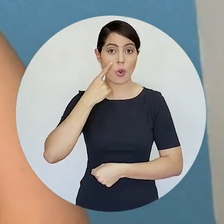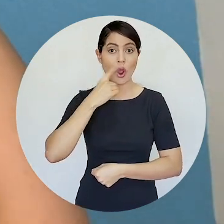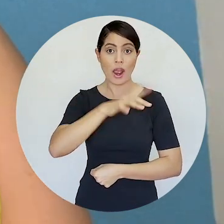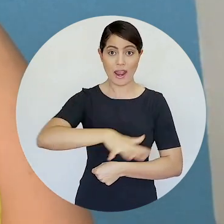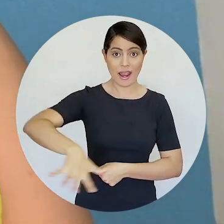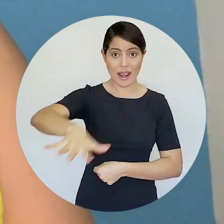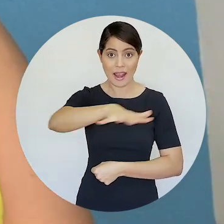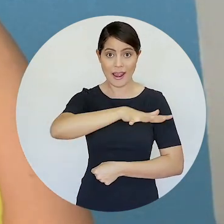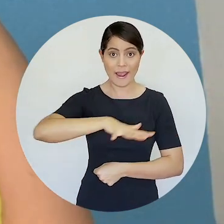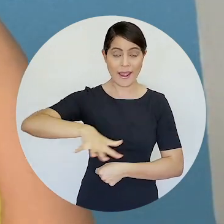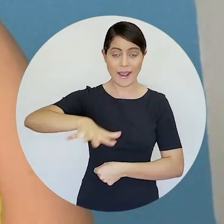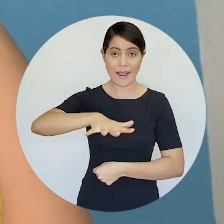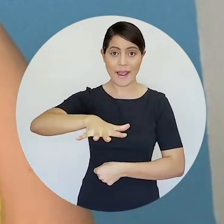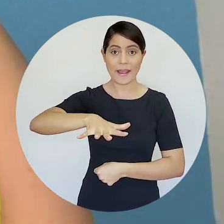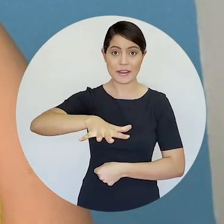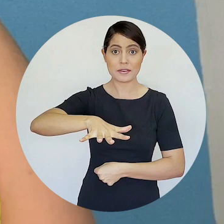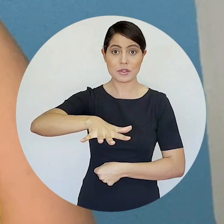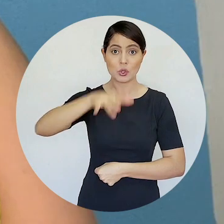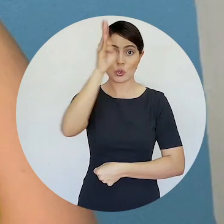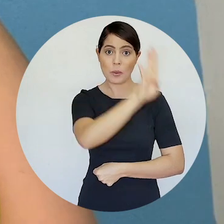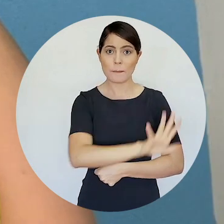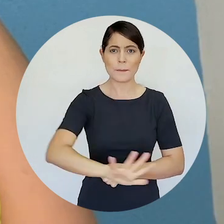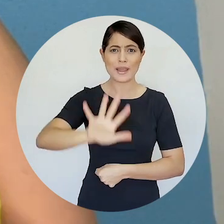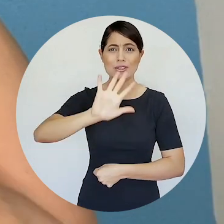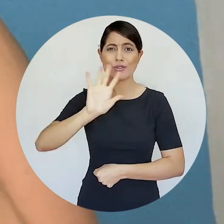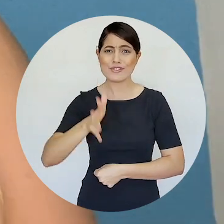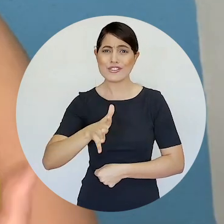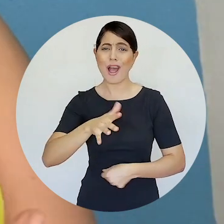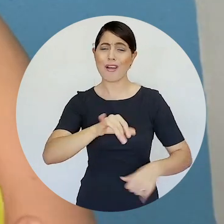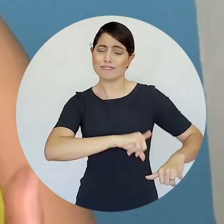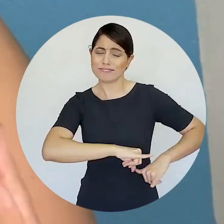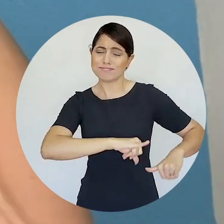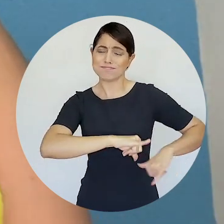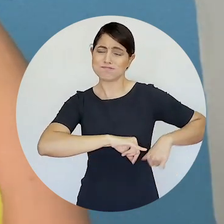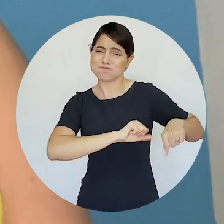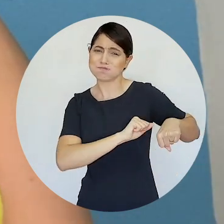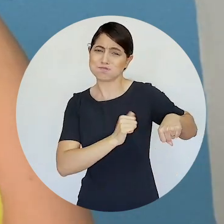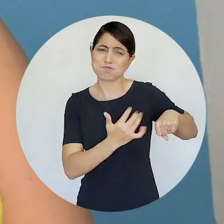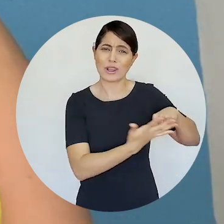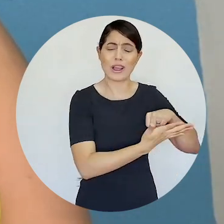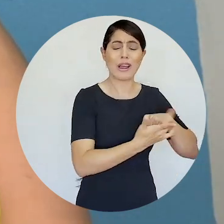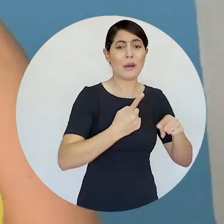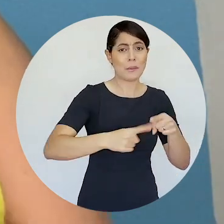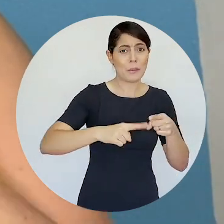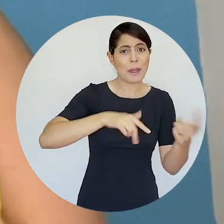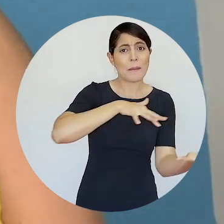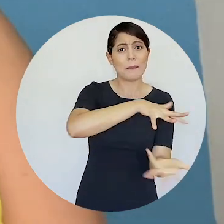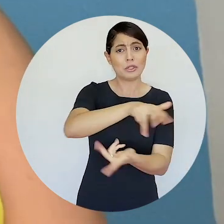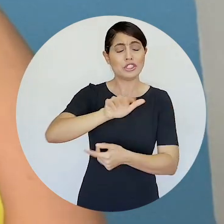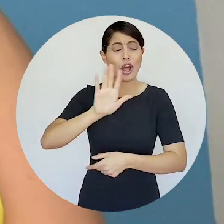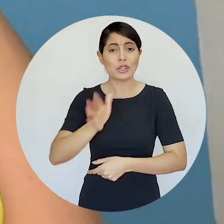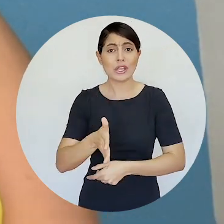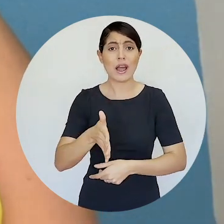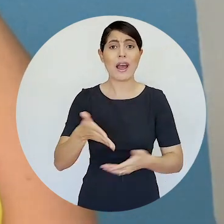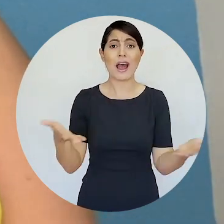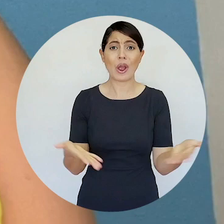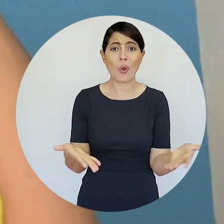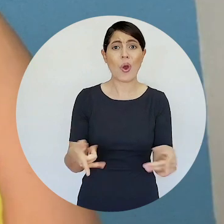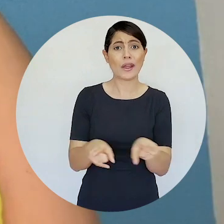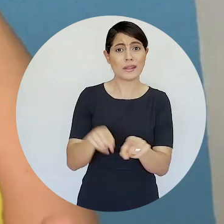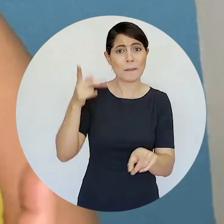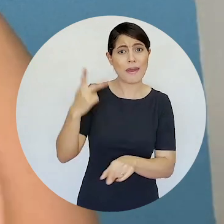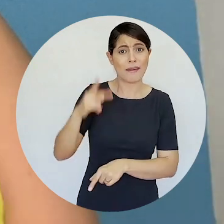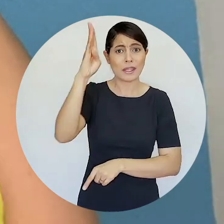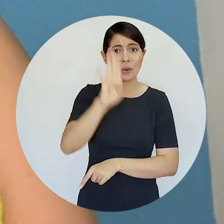o território brasileiro, que já enfrenta significativos prejuízos em razão da pandemia, que também é um problema